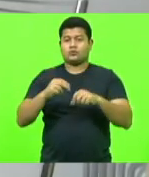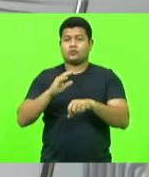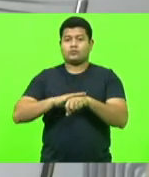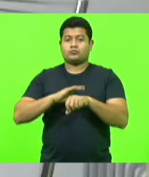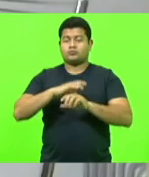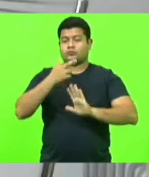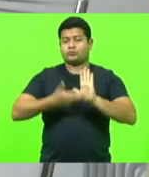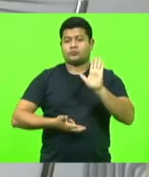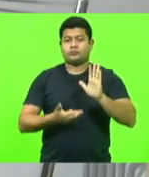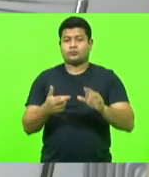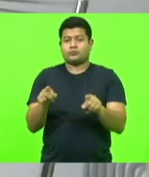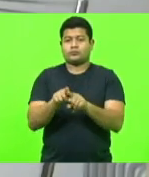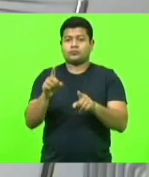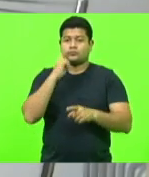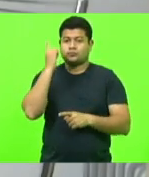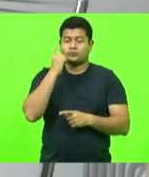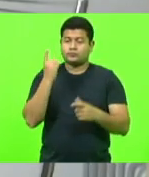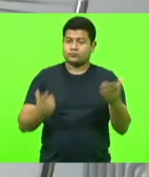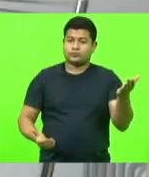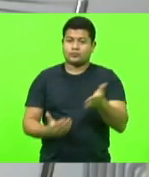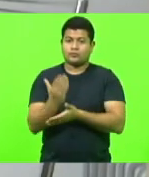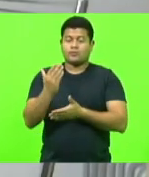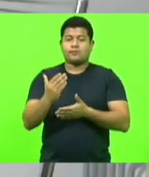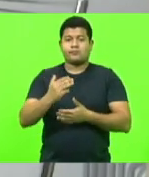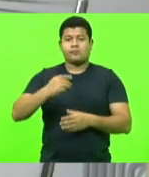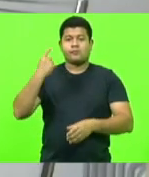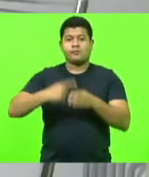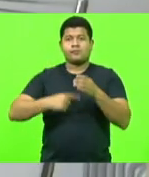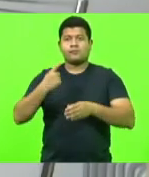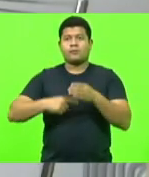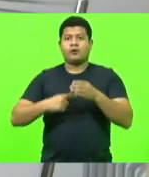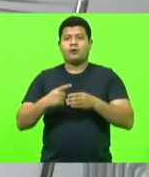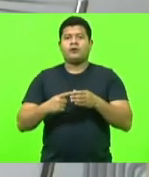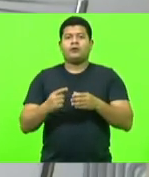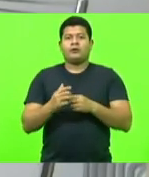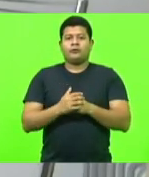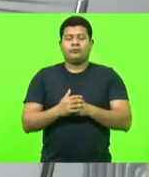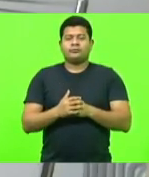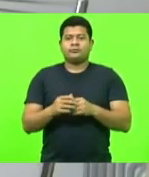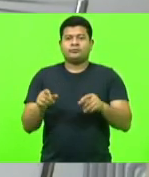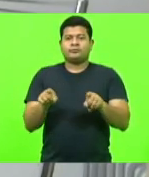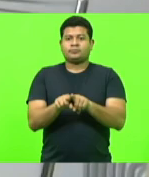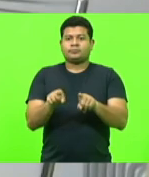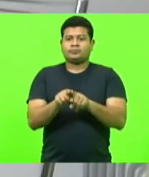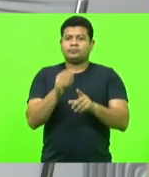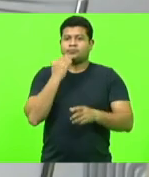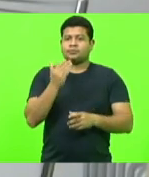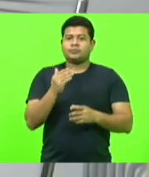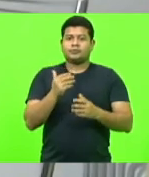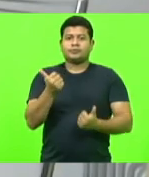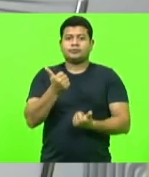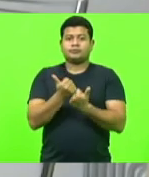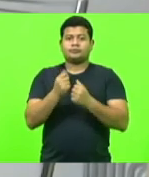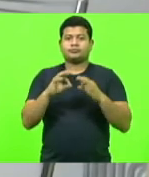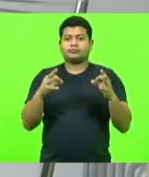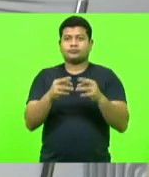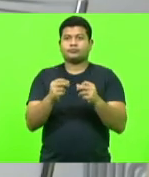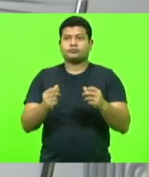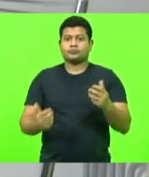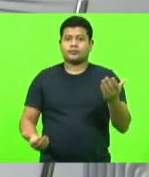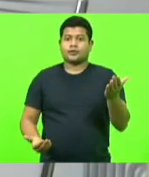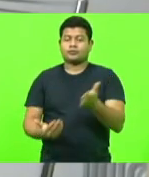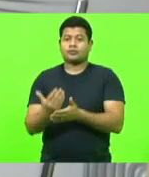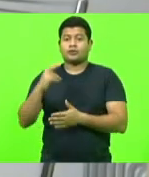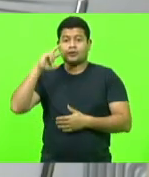os relatores, aos deputados que aprovaram as comissões correlatas, e peço também o apoio de todos para que a gente possa aprovar e